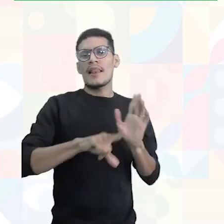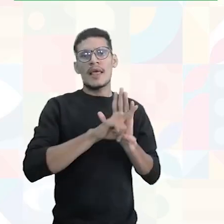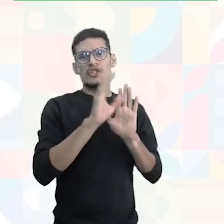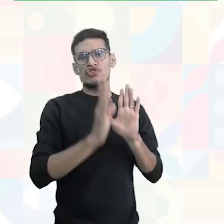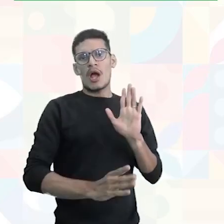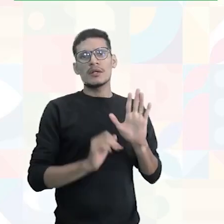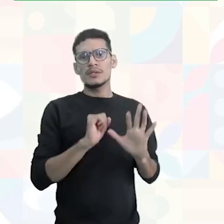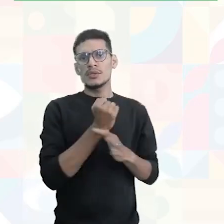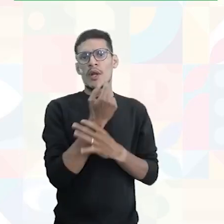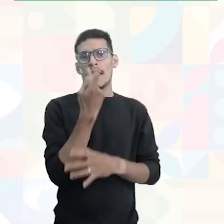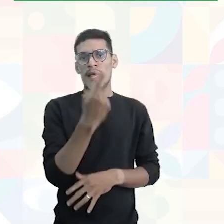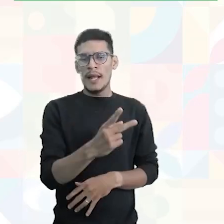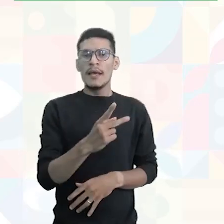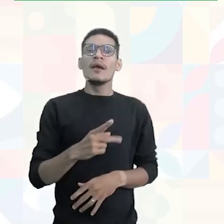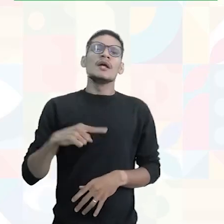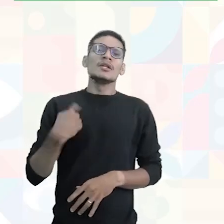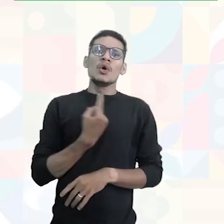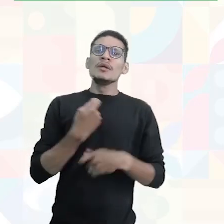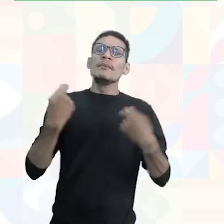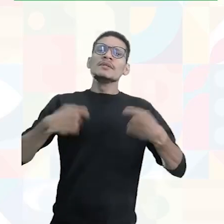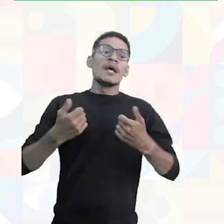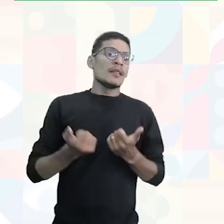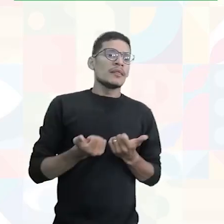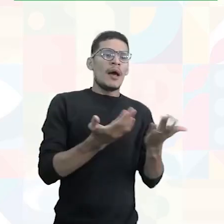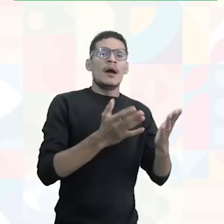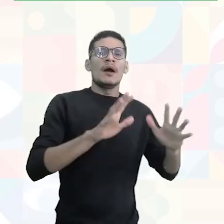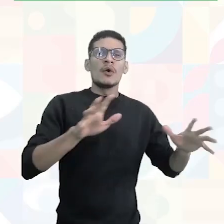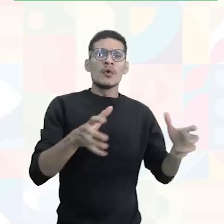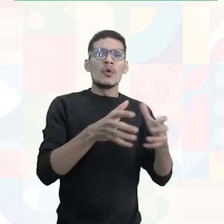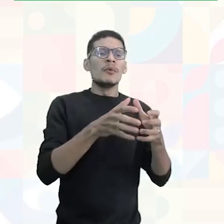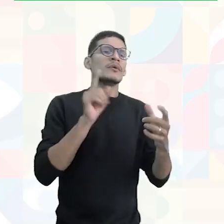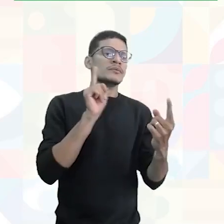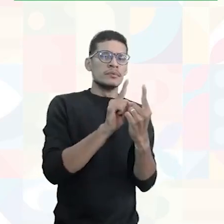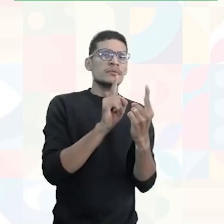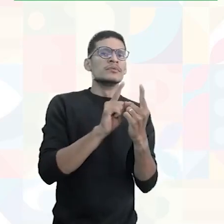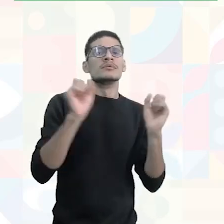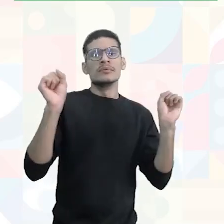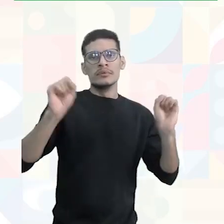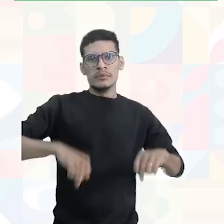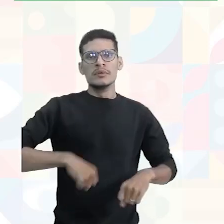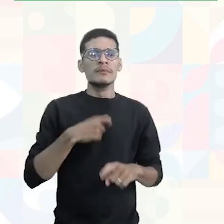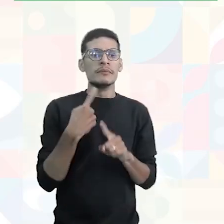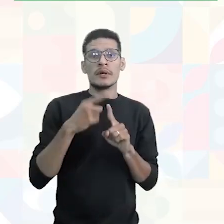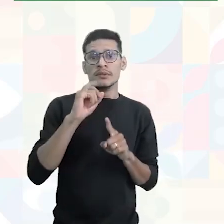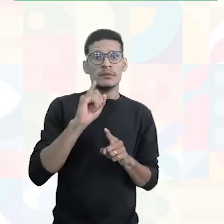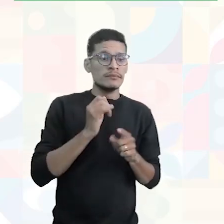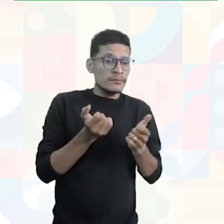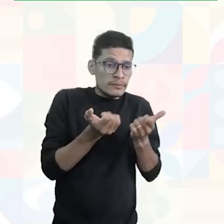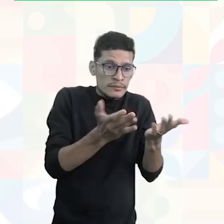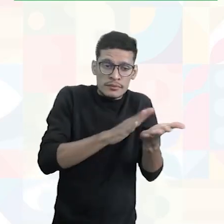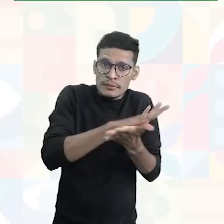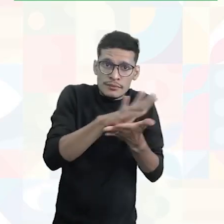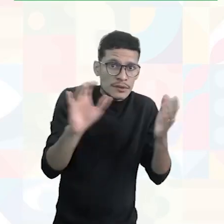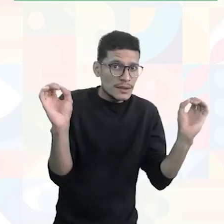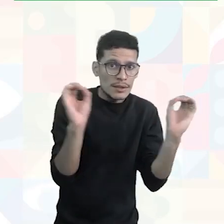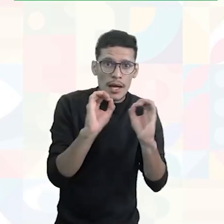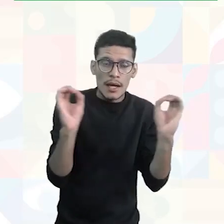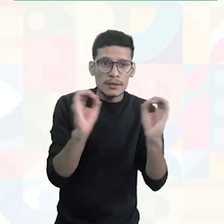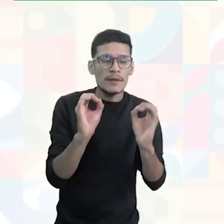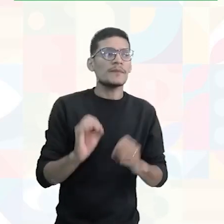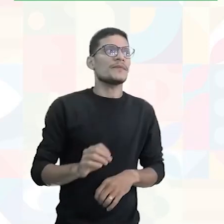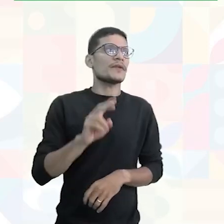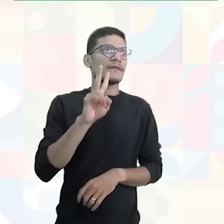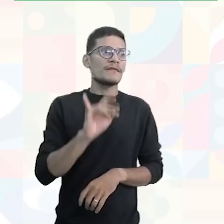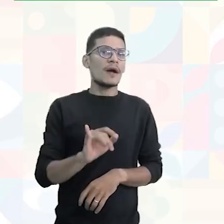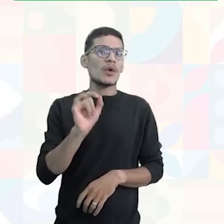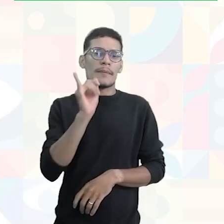gente precisa dar a esse público esse atendimento, senão a gente está indo, né,